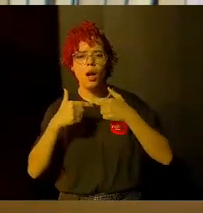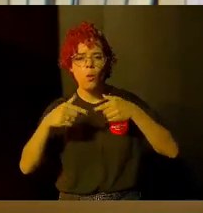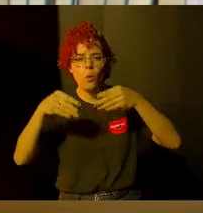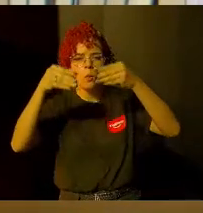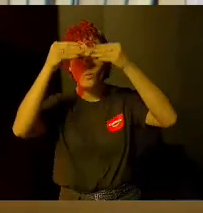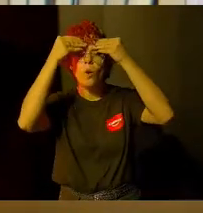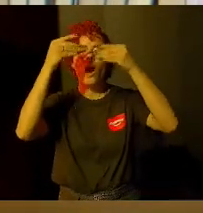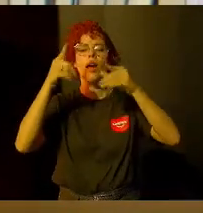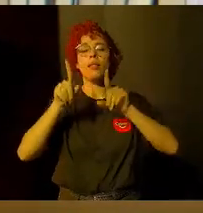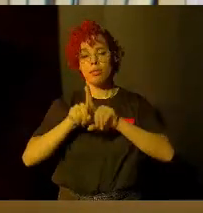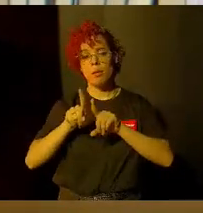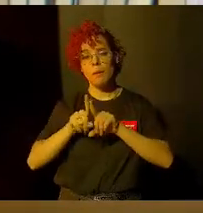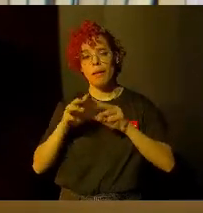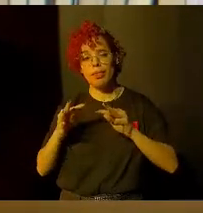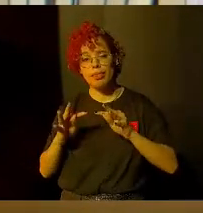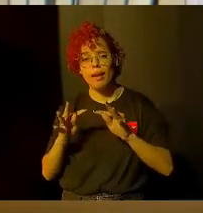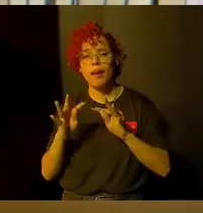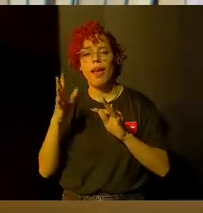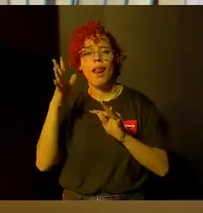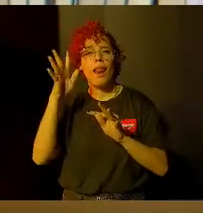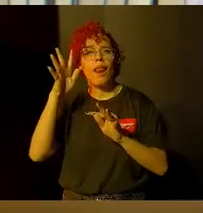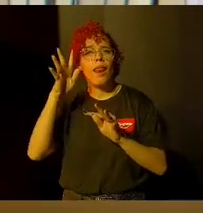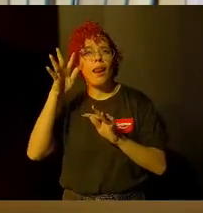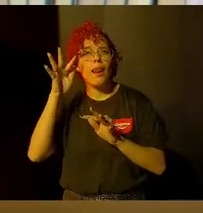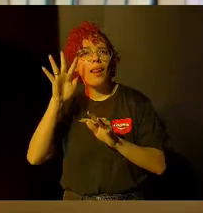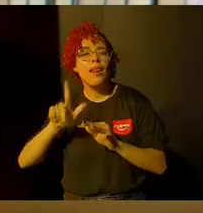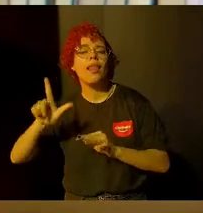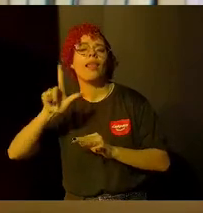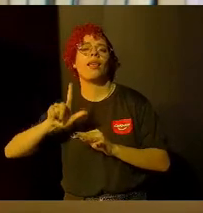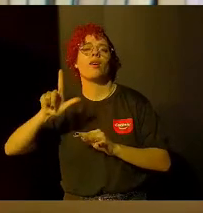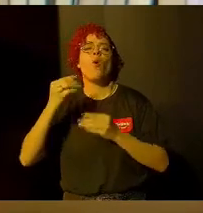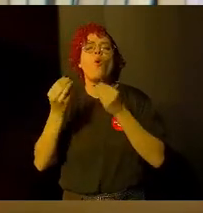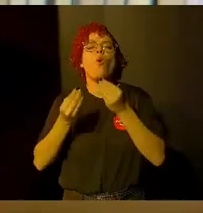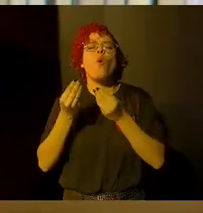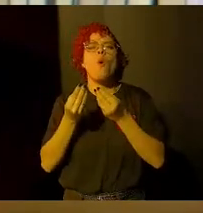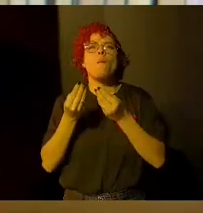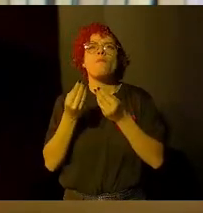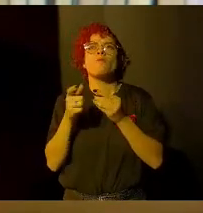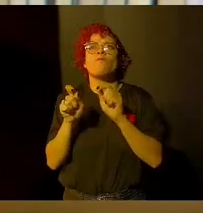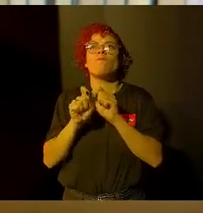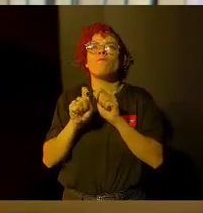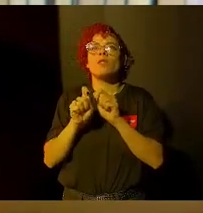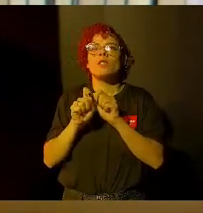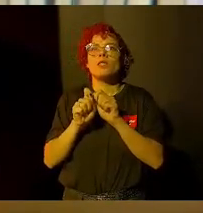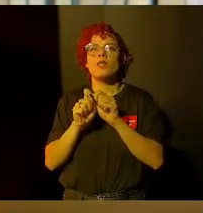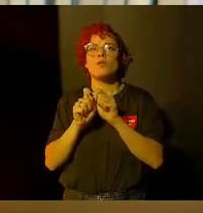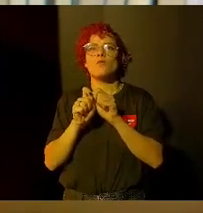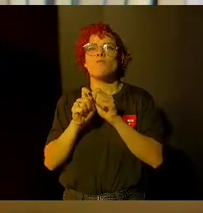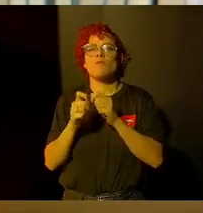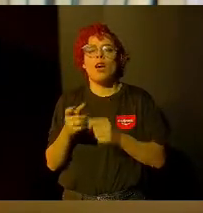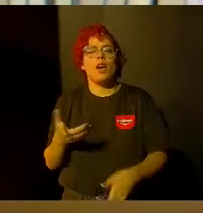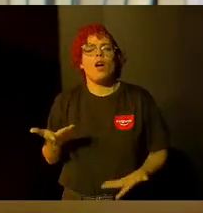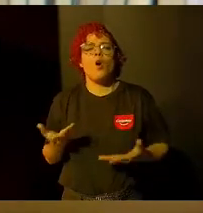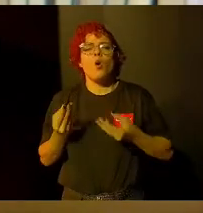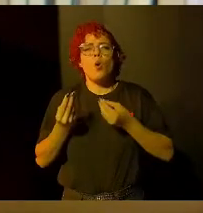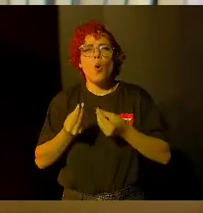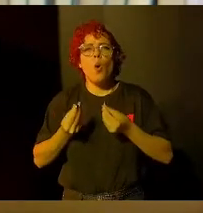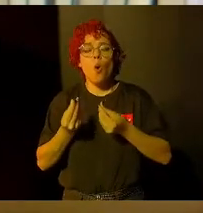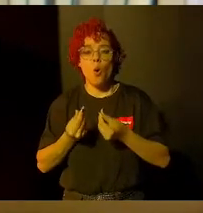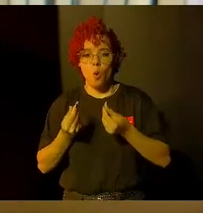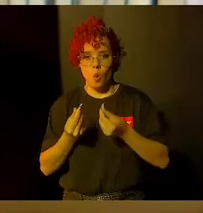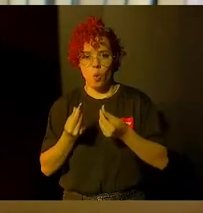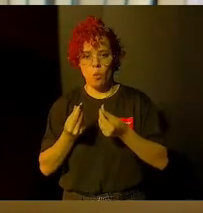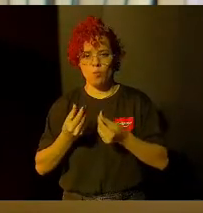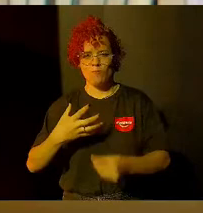técnicas literárias também e como que a gente não faz isso um melodrama como que a gente não cai